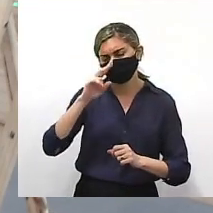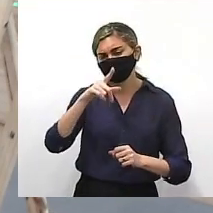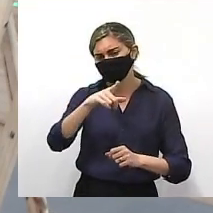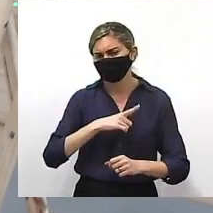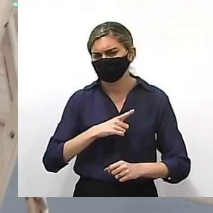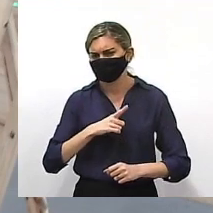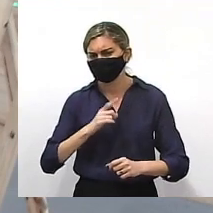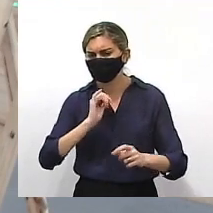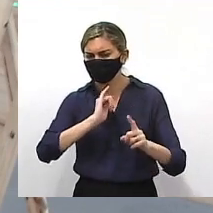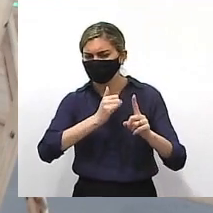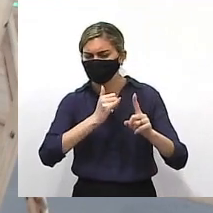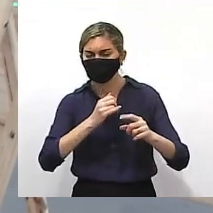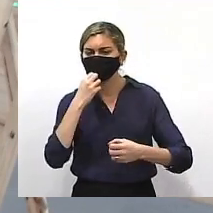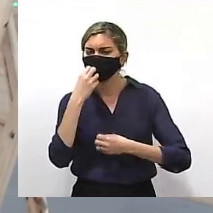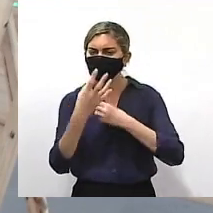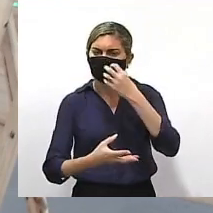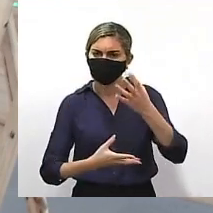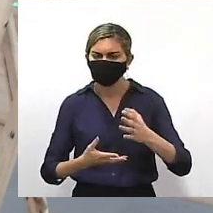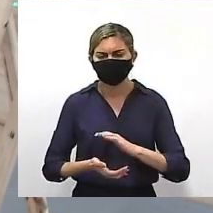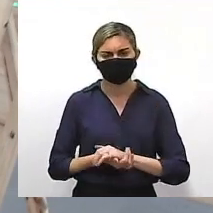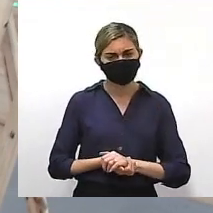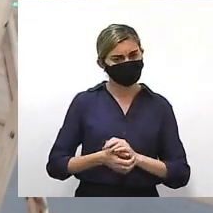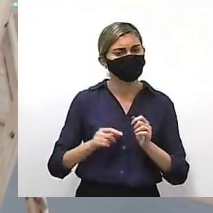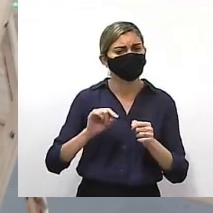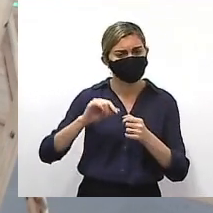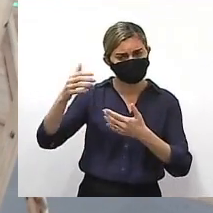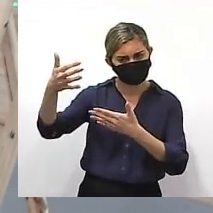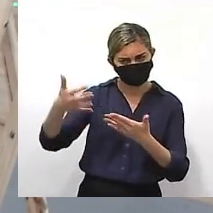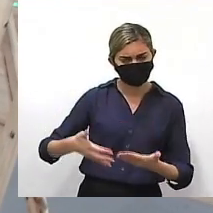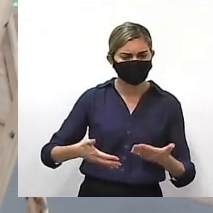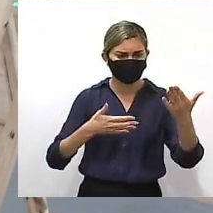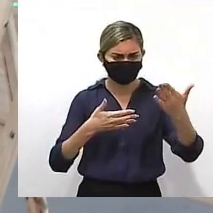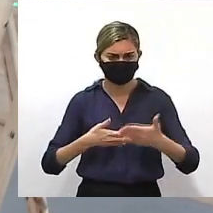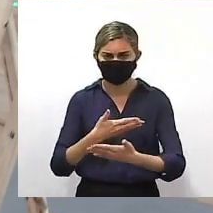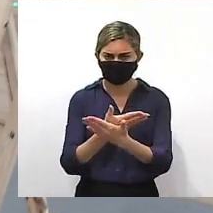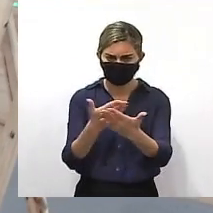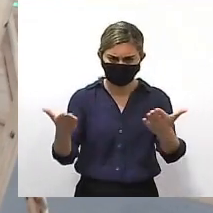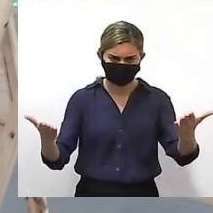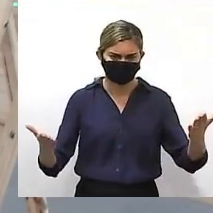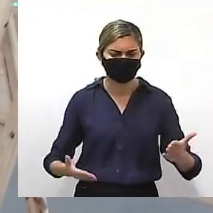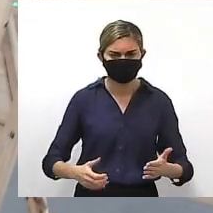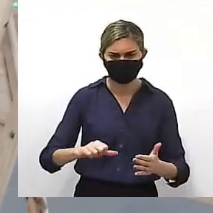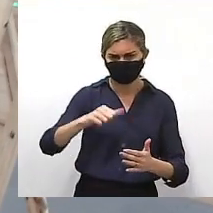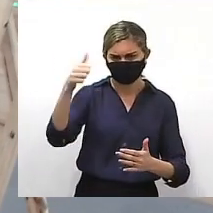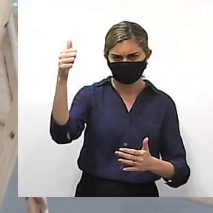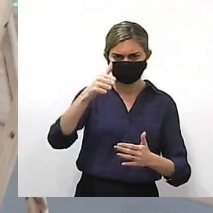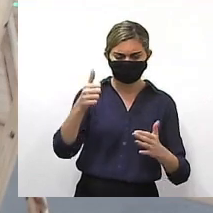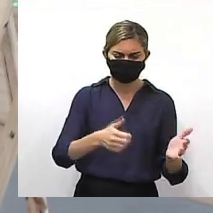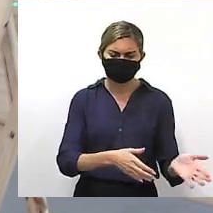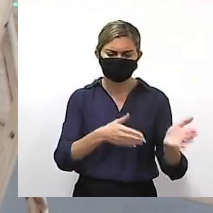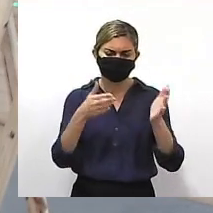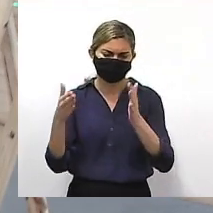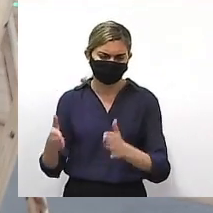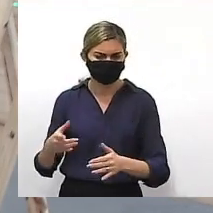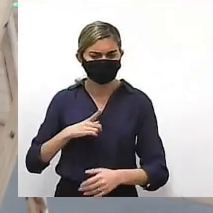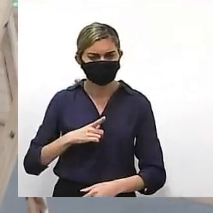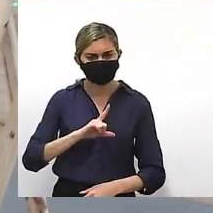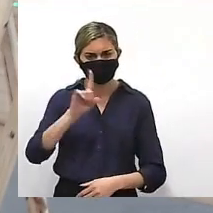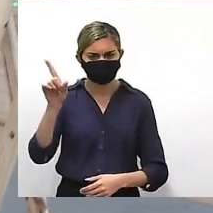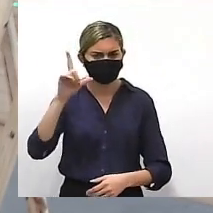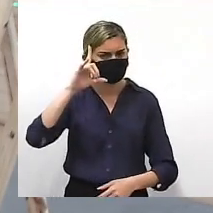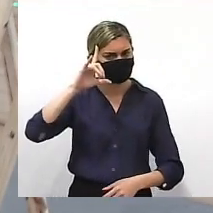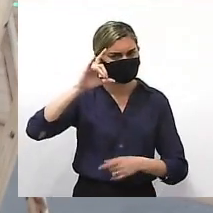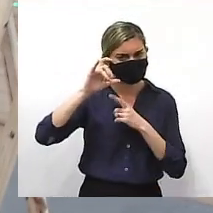vocês têm para contar? Então eu vou fazer um convite para vocês nesse primeiro episódio. Eu estou lá no